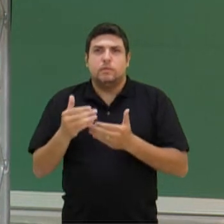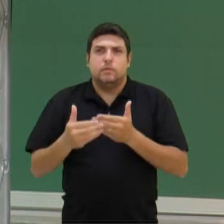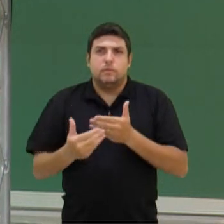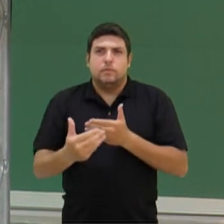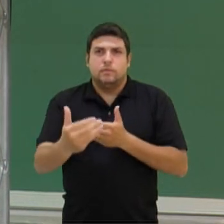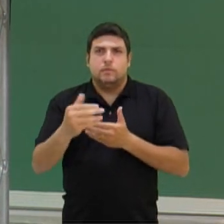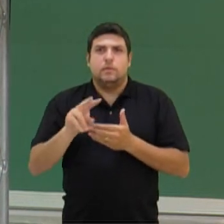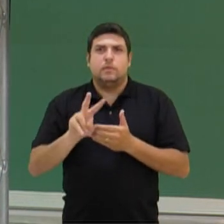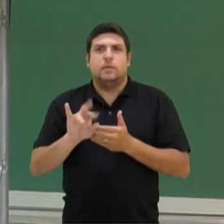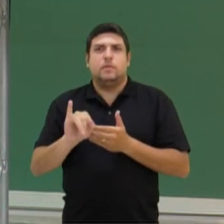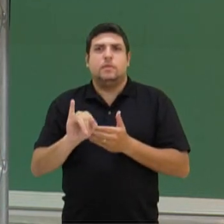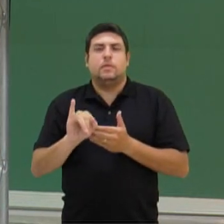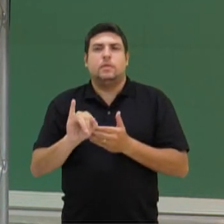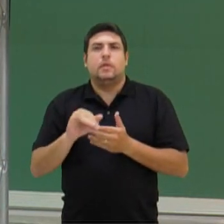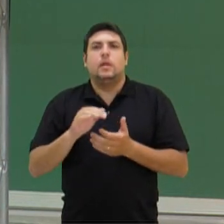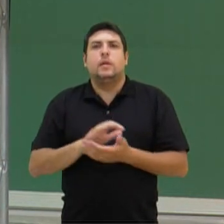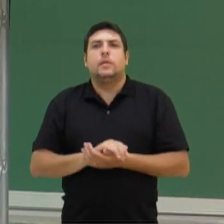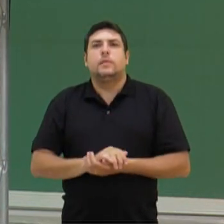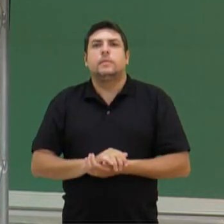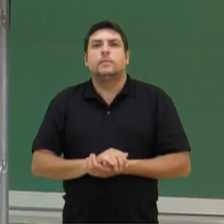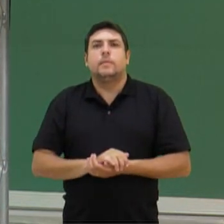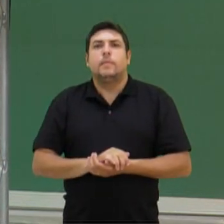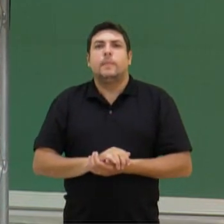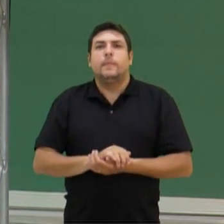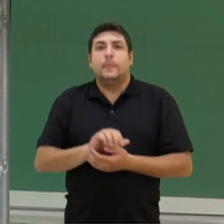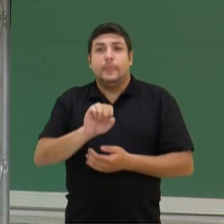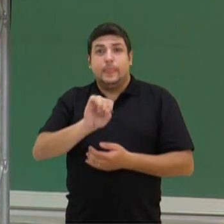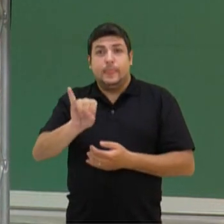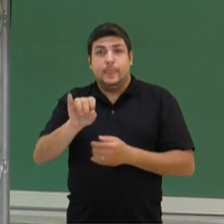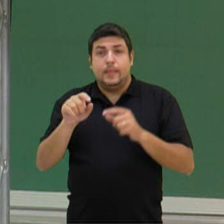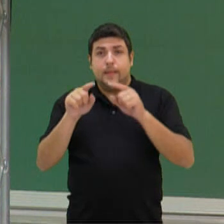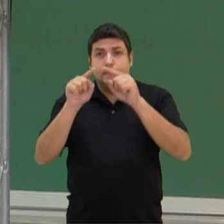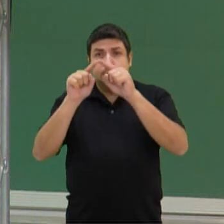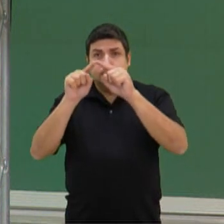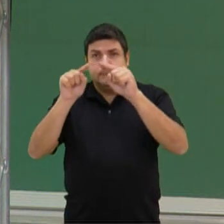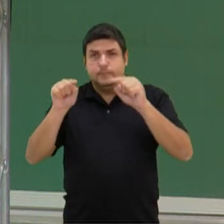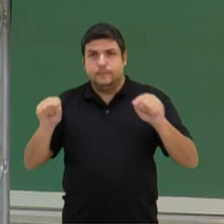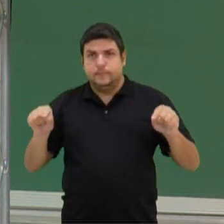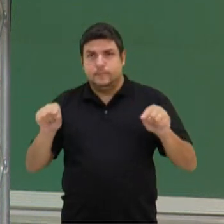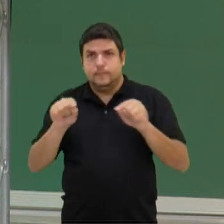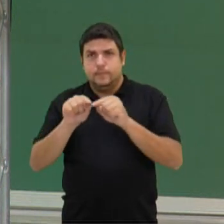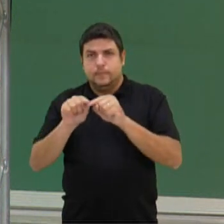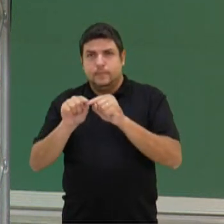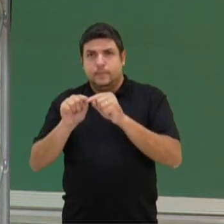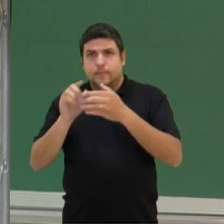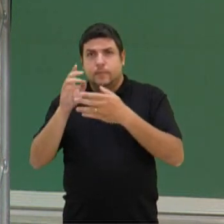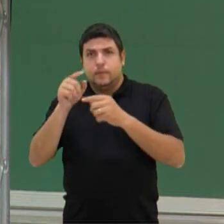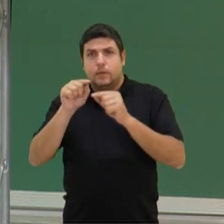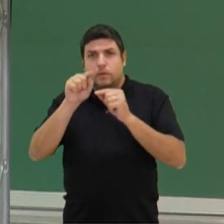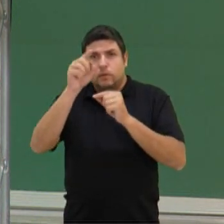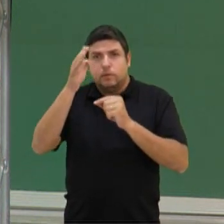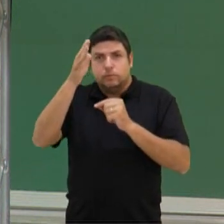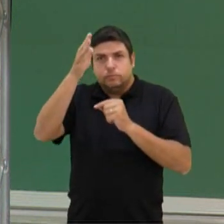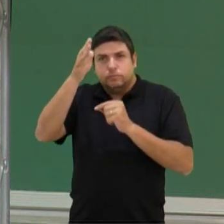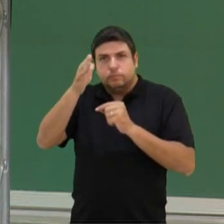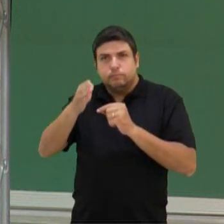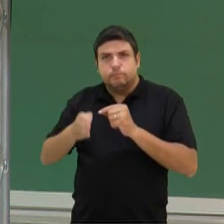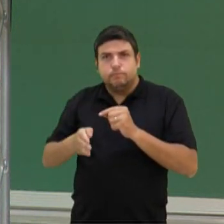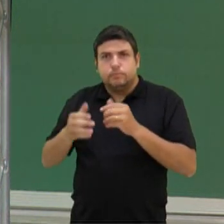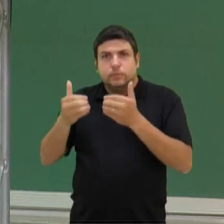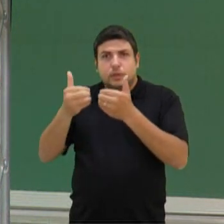na imagem. Se você fizer uma divisão nessa imagem, um eixo de